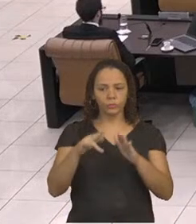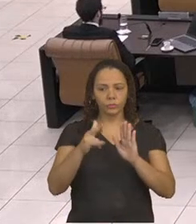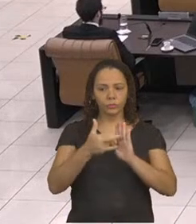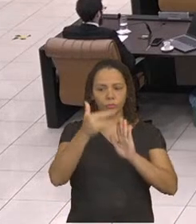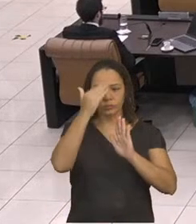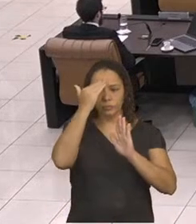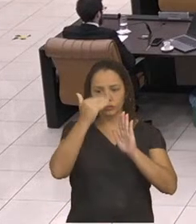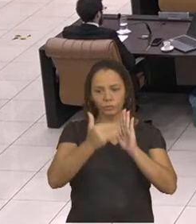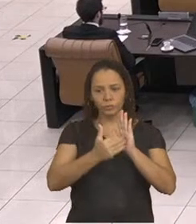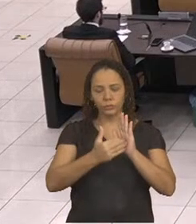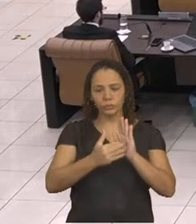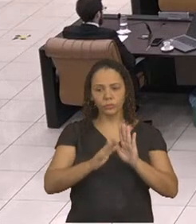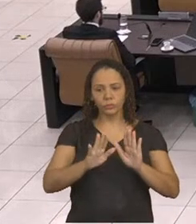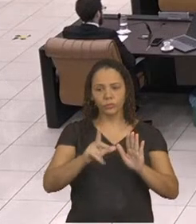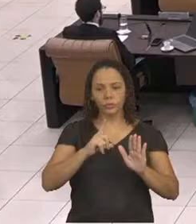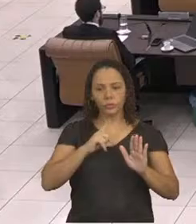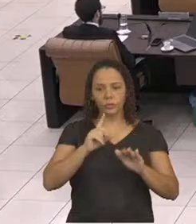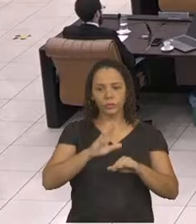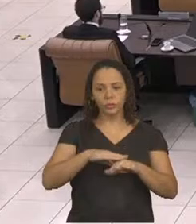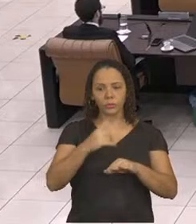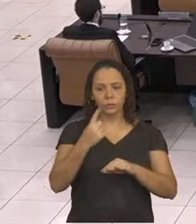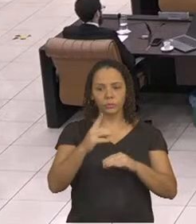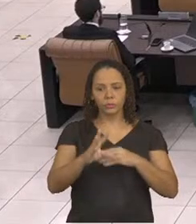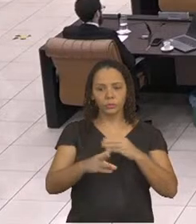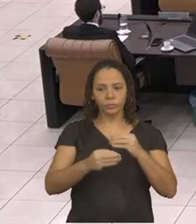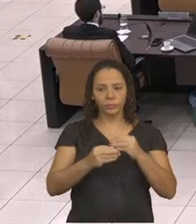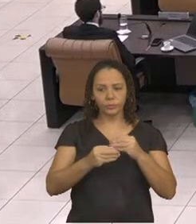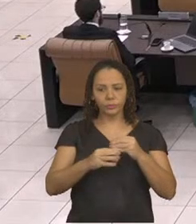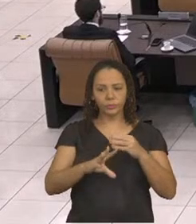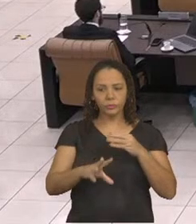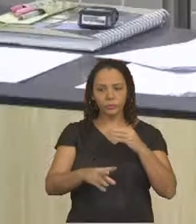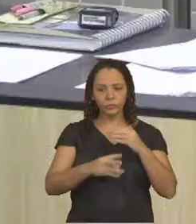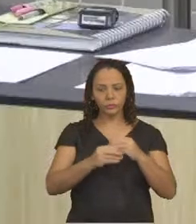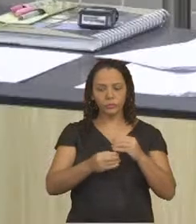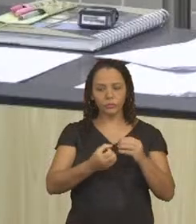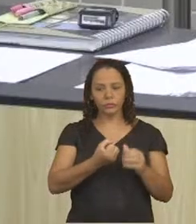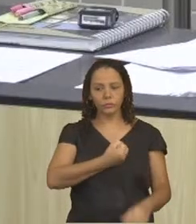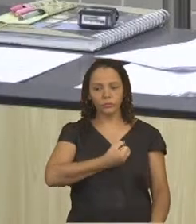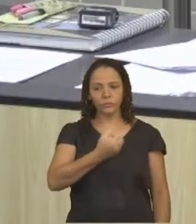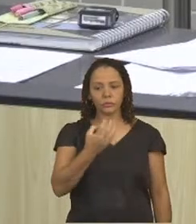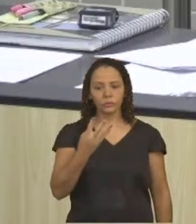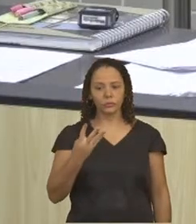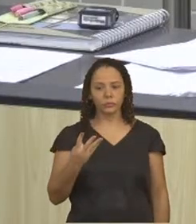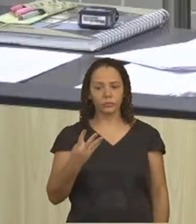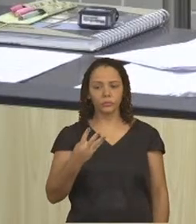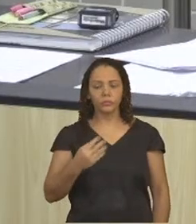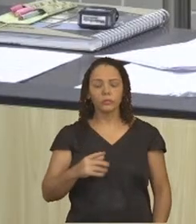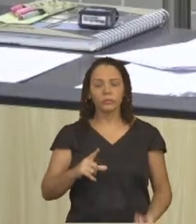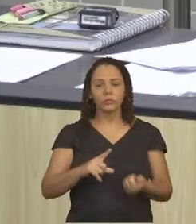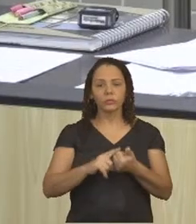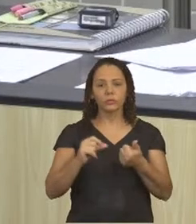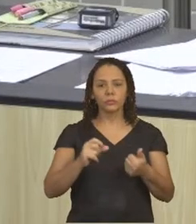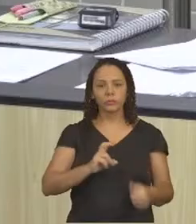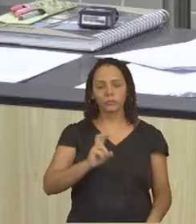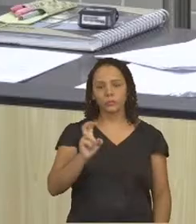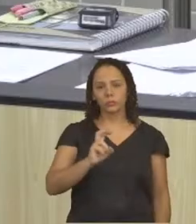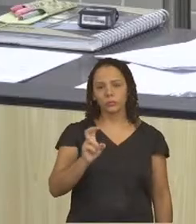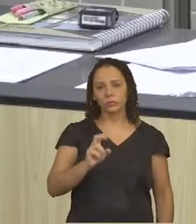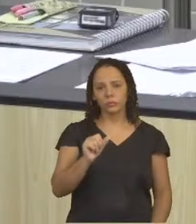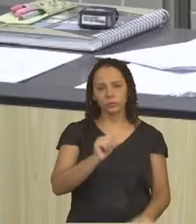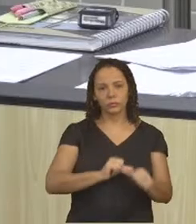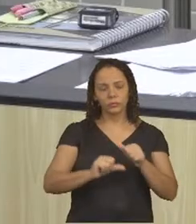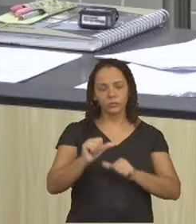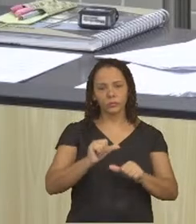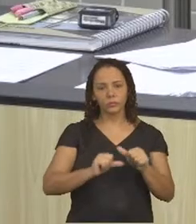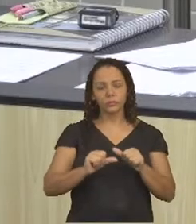mais emenda? Tem mais uma emenda. Emenda número 4. 1. O artigo 5º passa a ter a